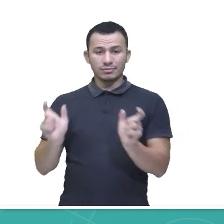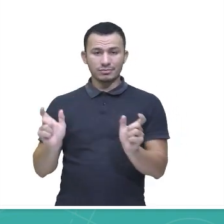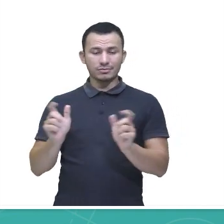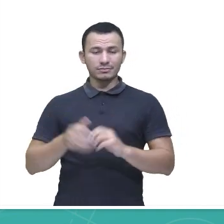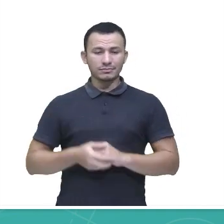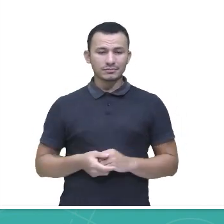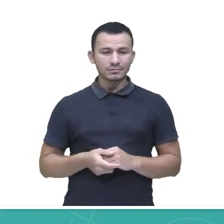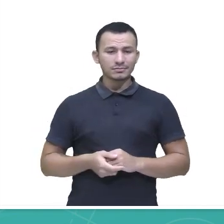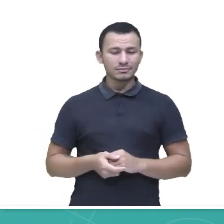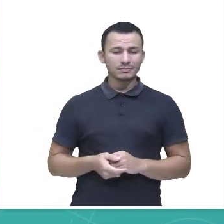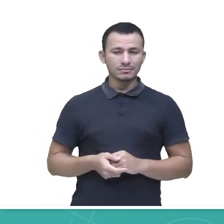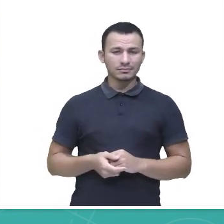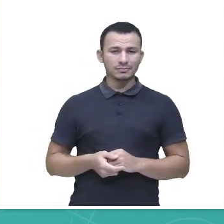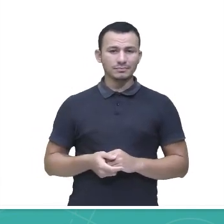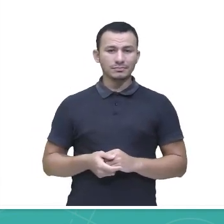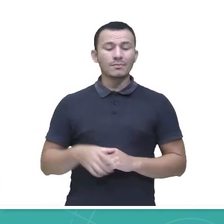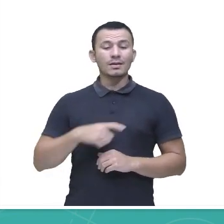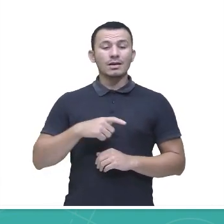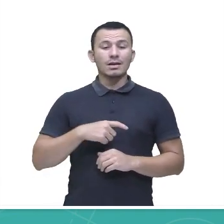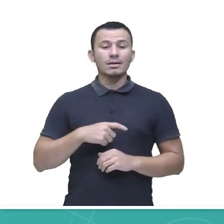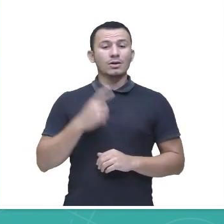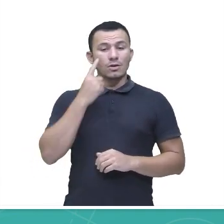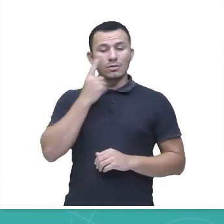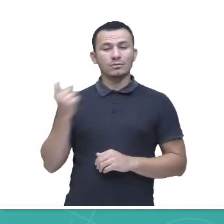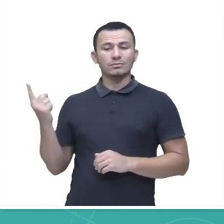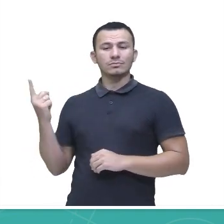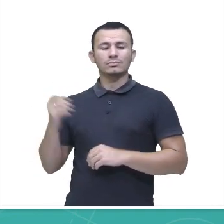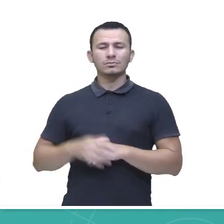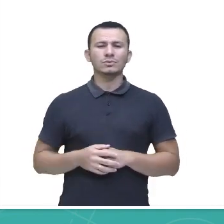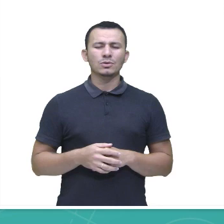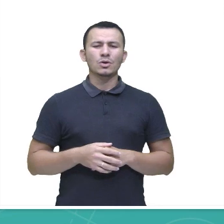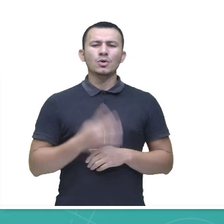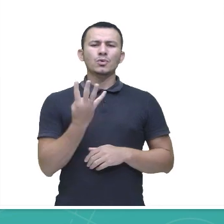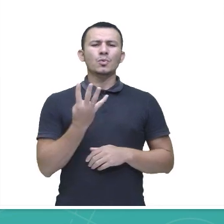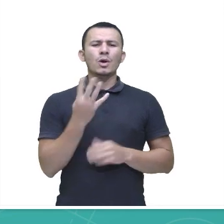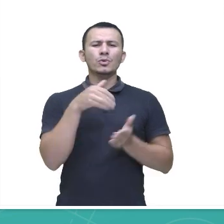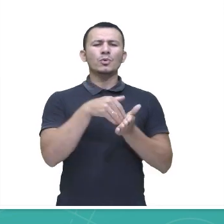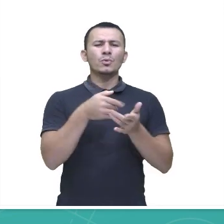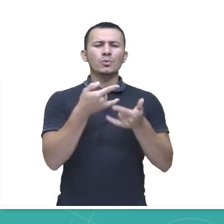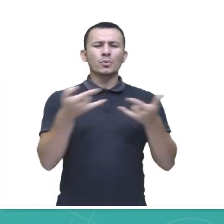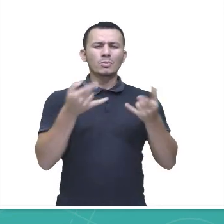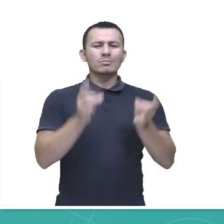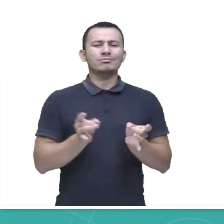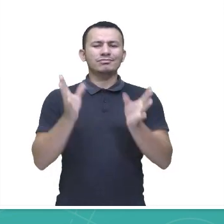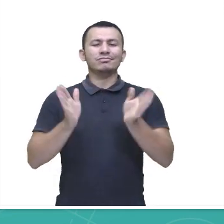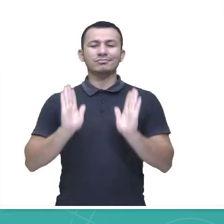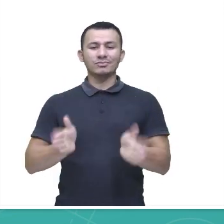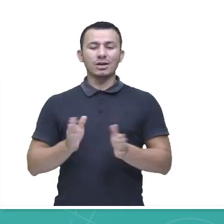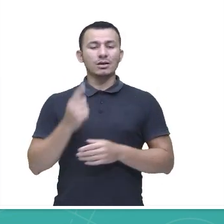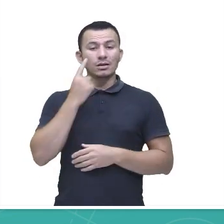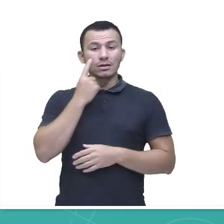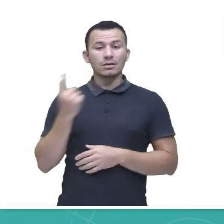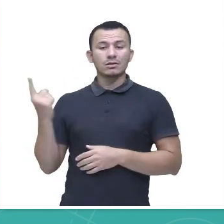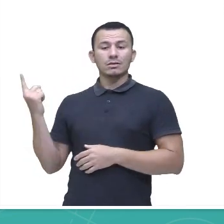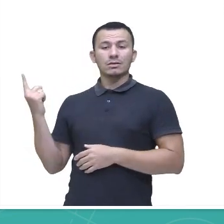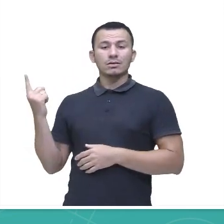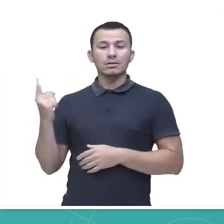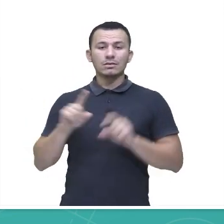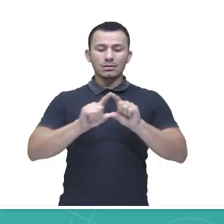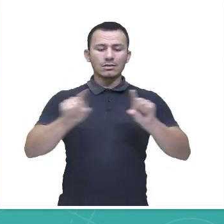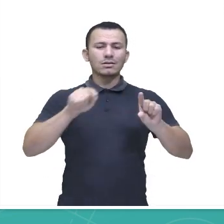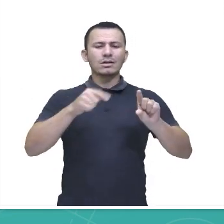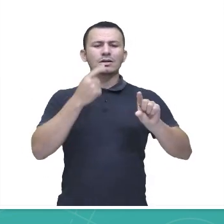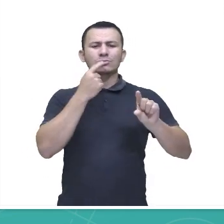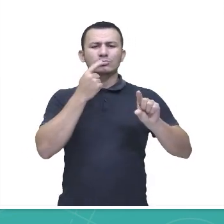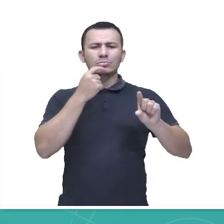Nós temos aqui, então, os 4 últimos ingressos foram vendidos. Você percebe aqui, a palavra 4 é